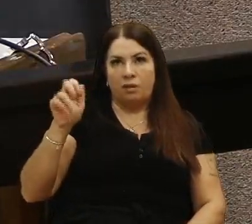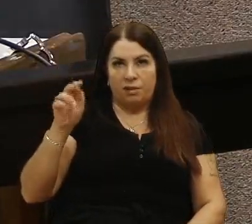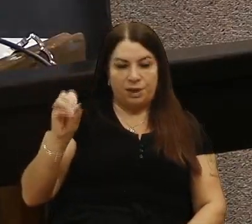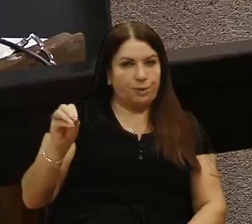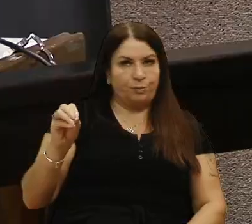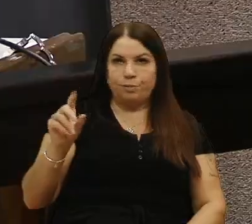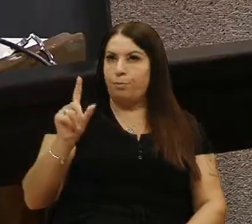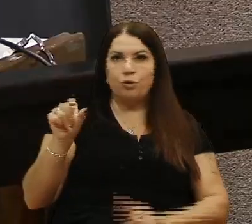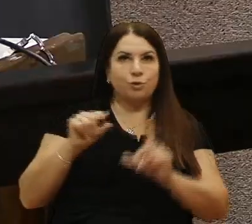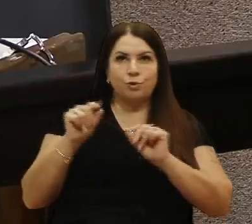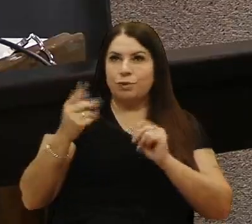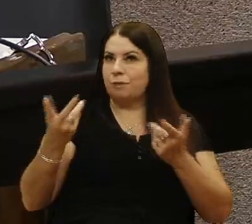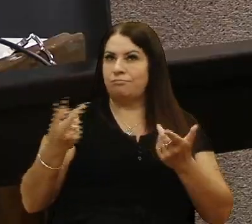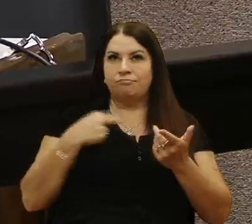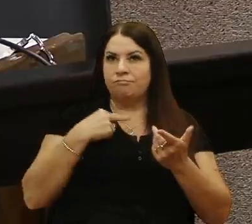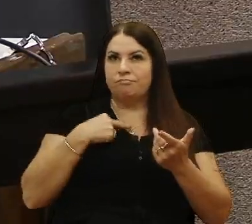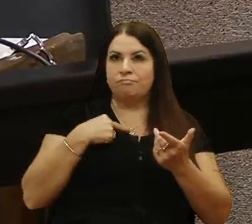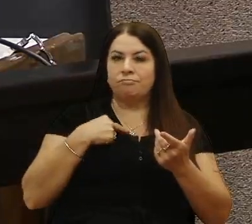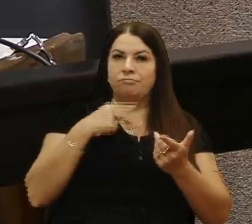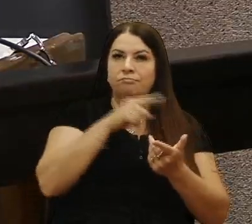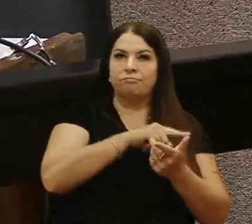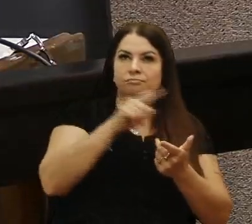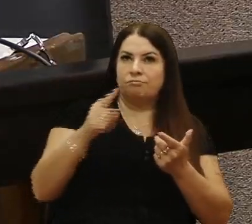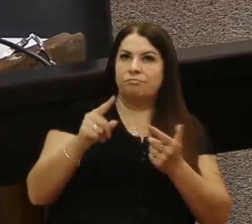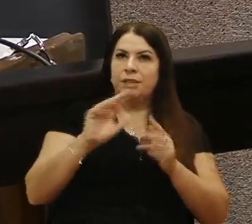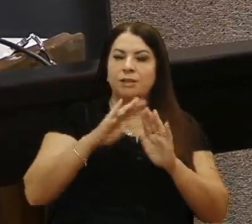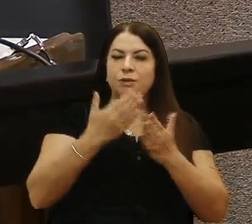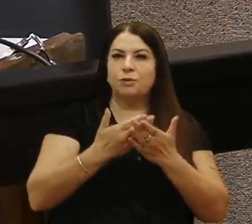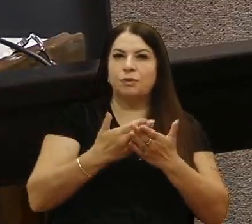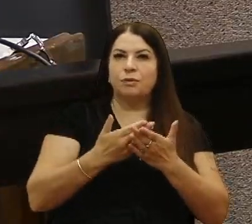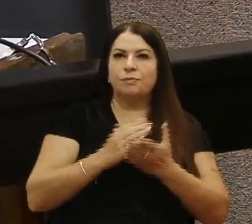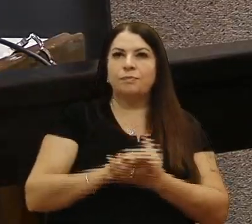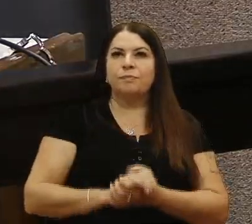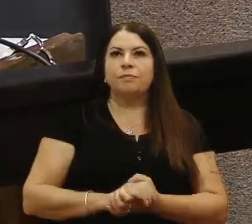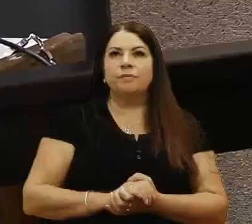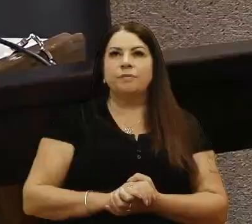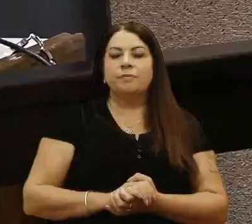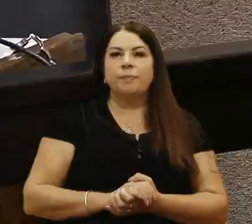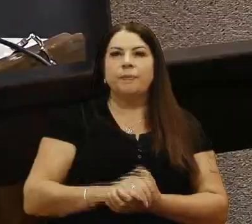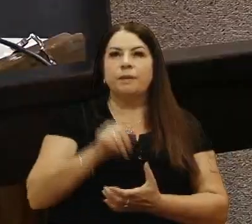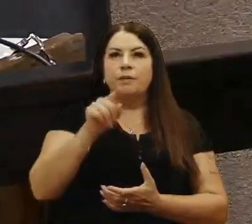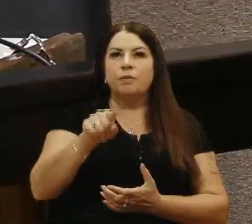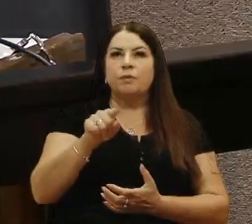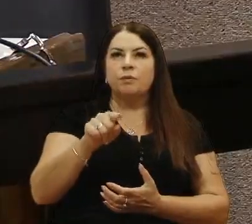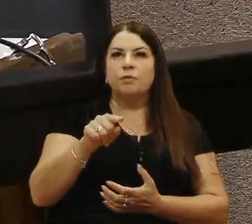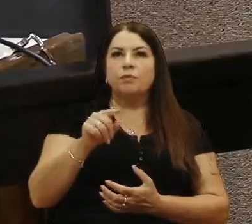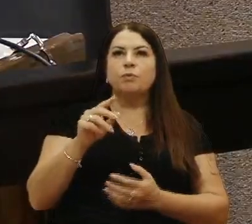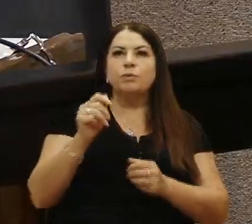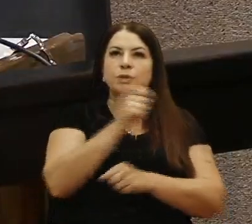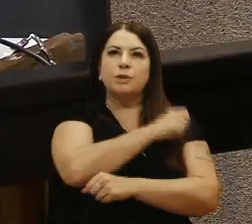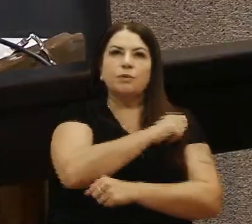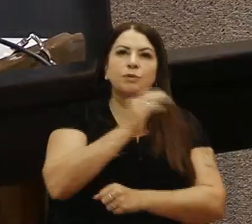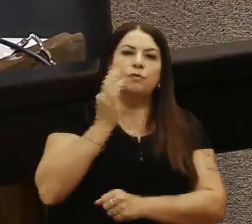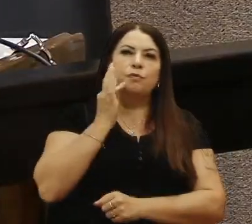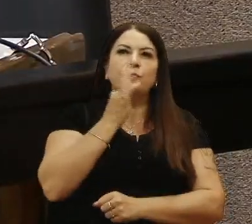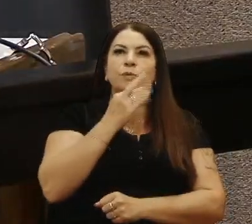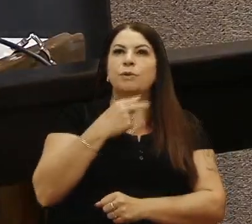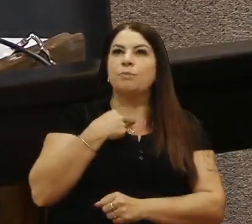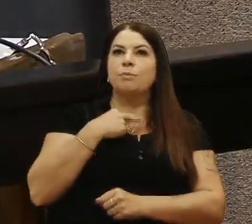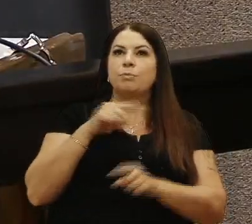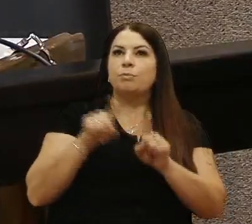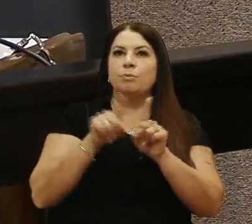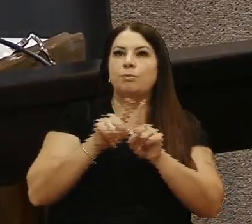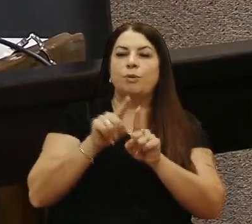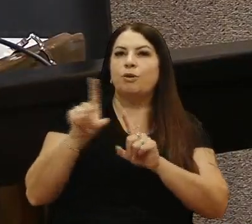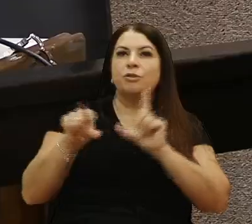podem fazer essa escolha da Luísa Morelli depois da José Bonifácio. Os alunos de Forqueta também não podem fazer essa